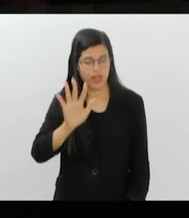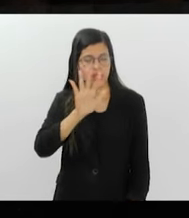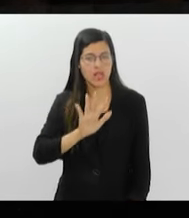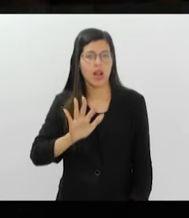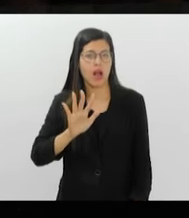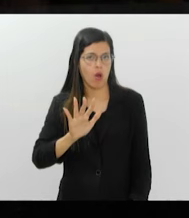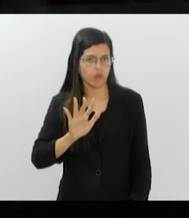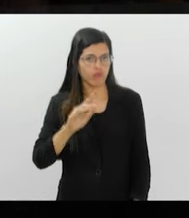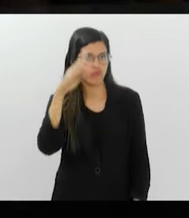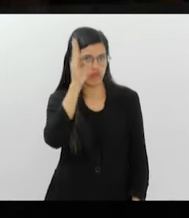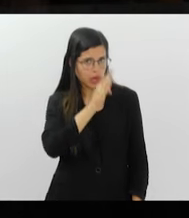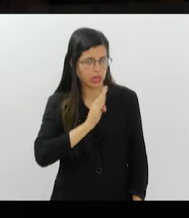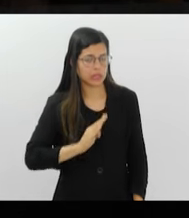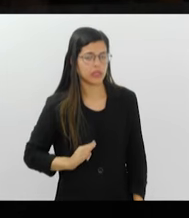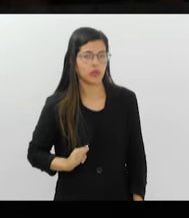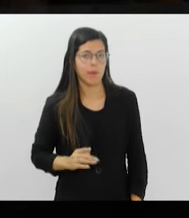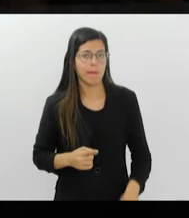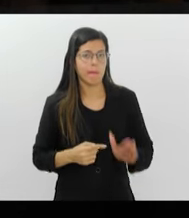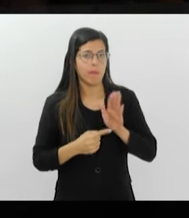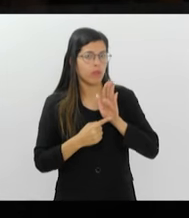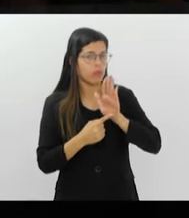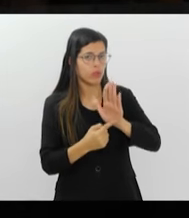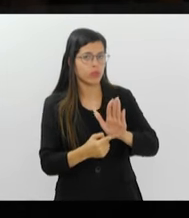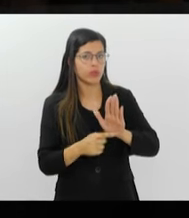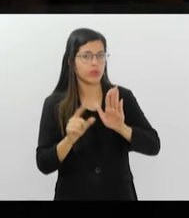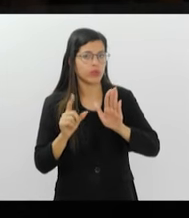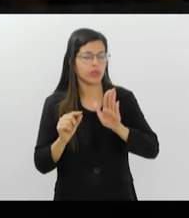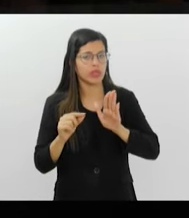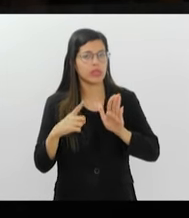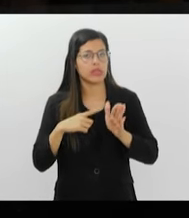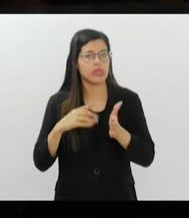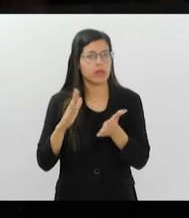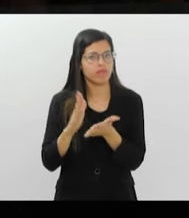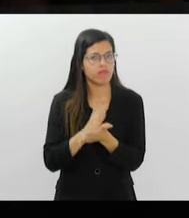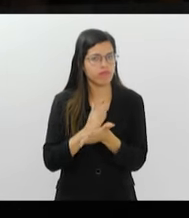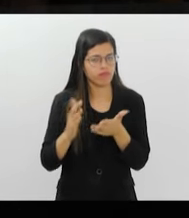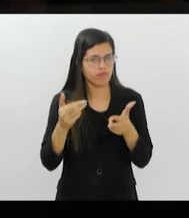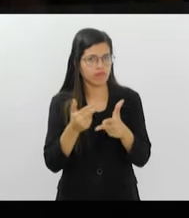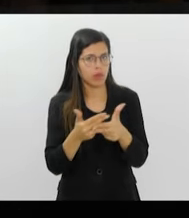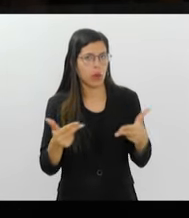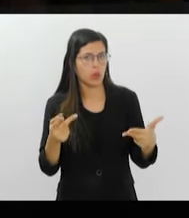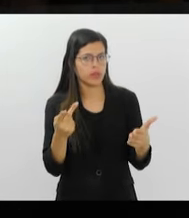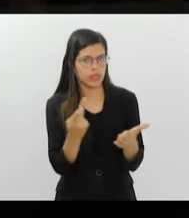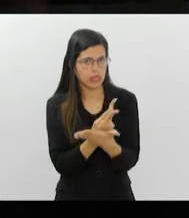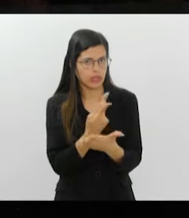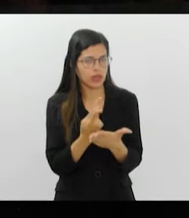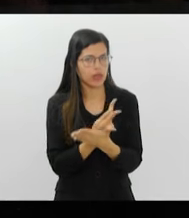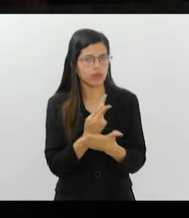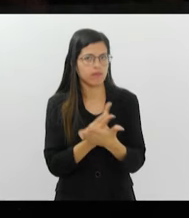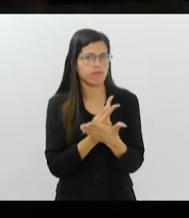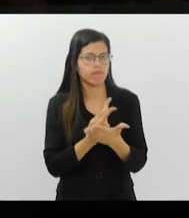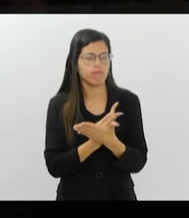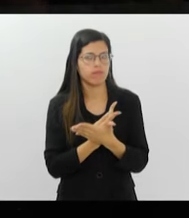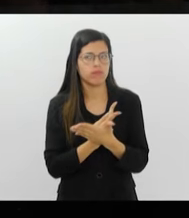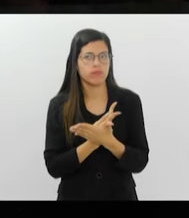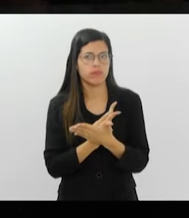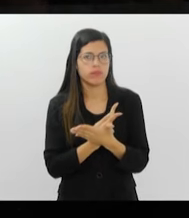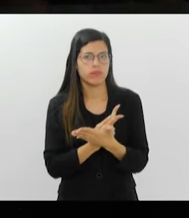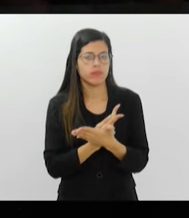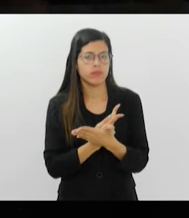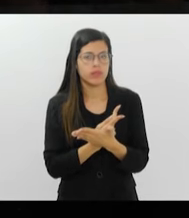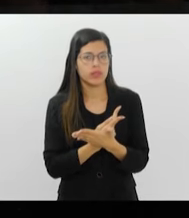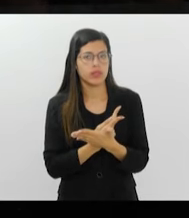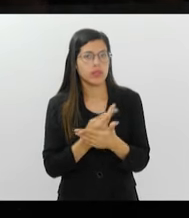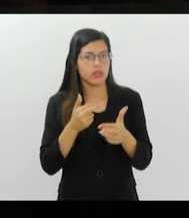Evidencia-se que tem alguma coisa muito errada. E entre essas